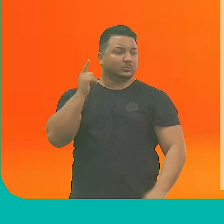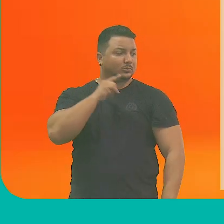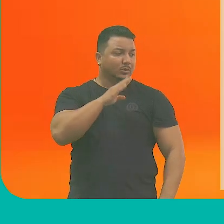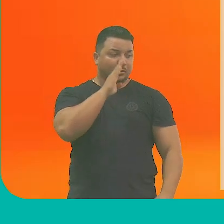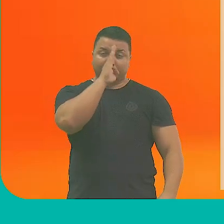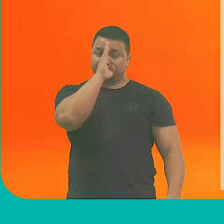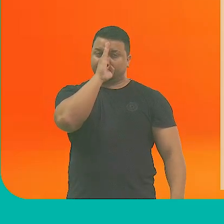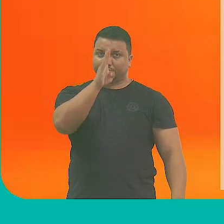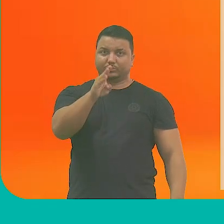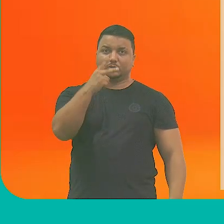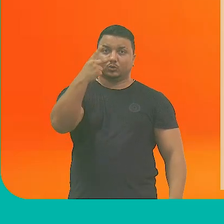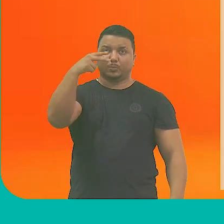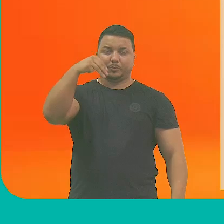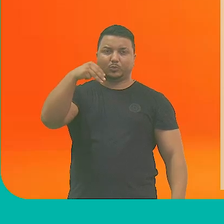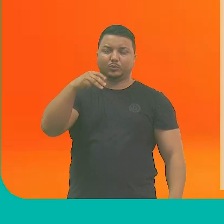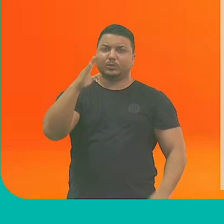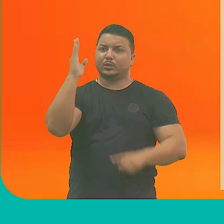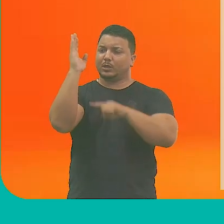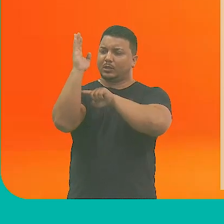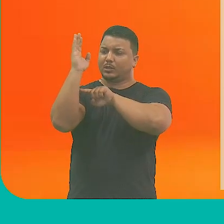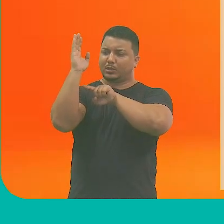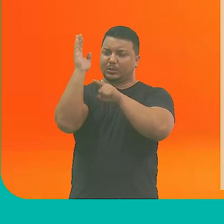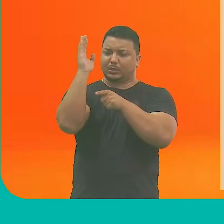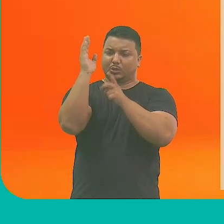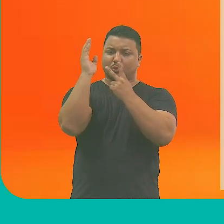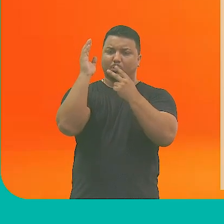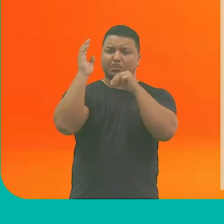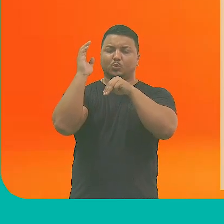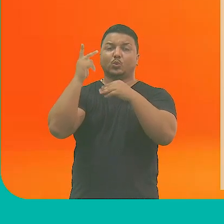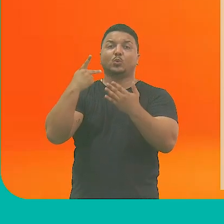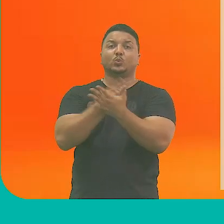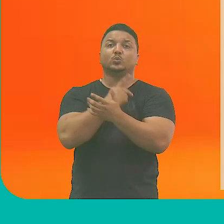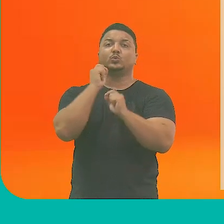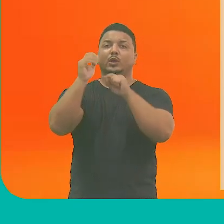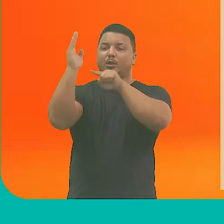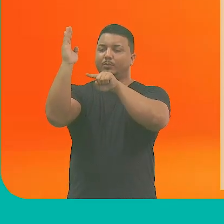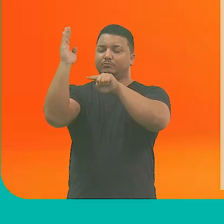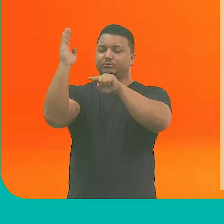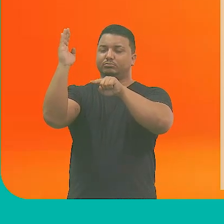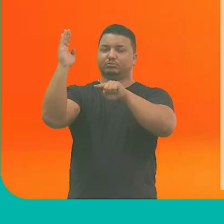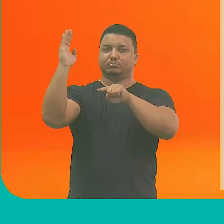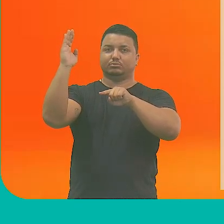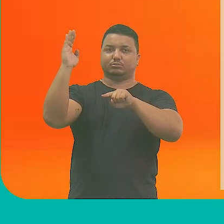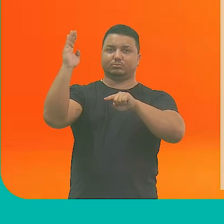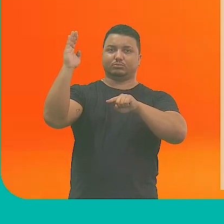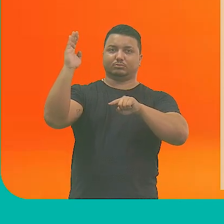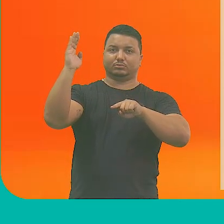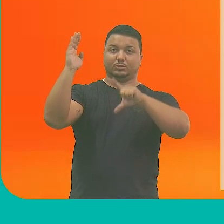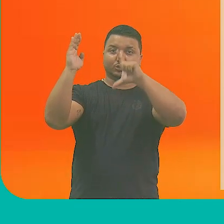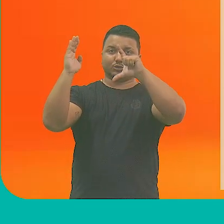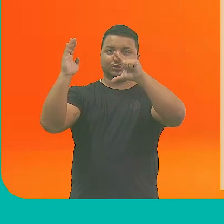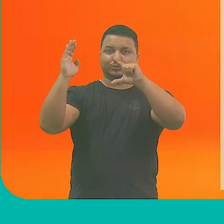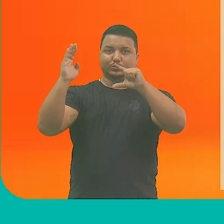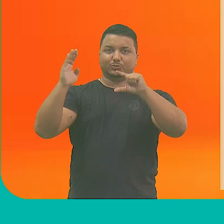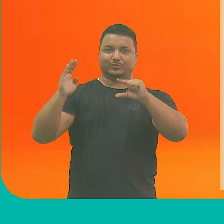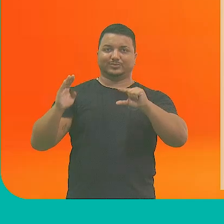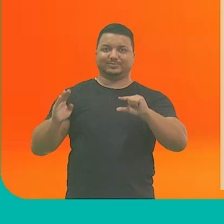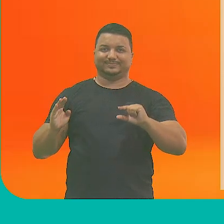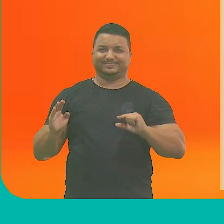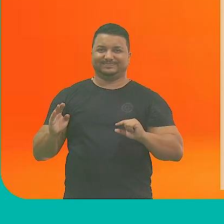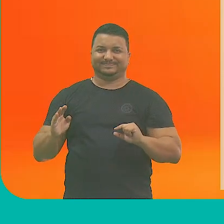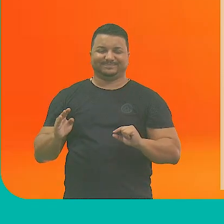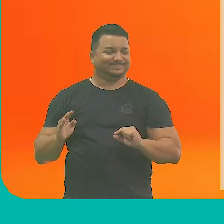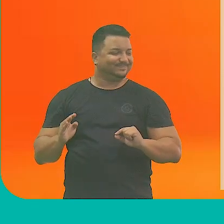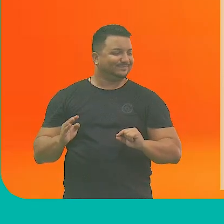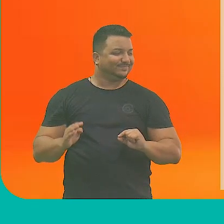não está? Após 2 minutos, o que é que começa a acontecer com o sinal? Ele começa a diminuir, não começa? Ele